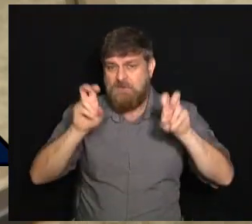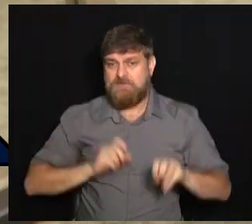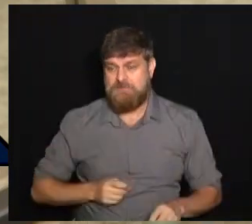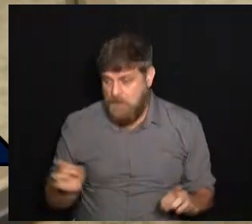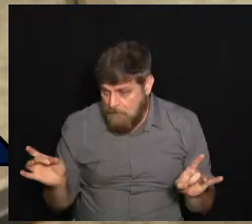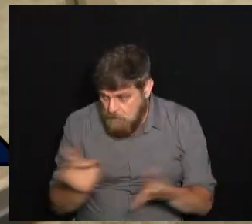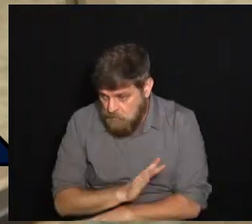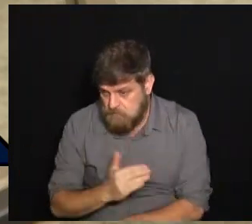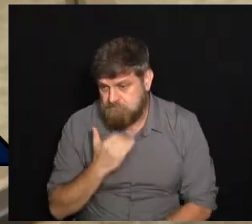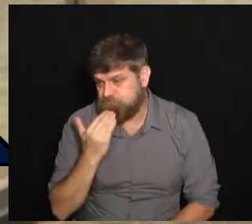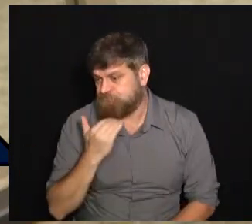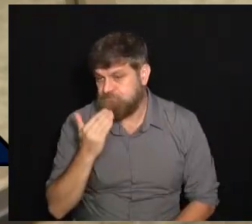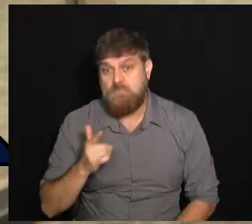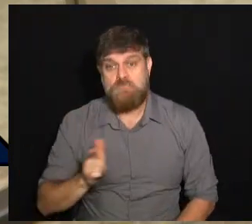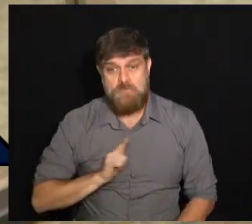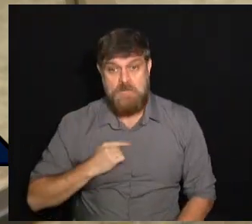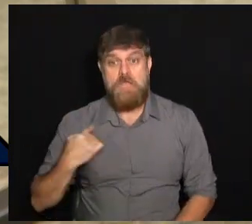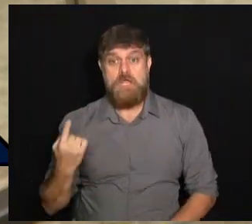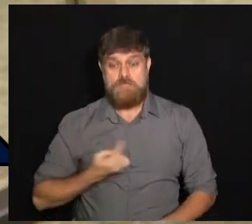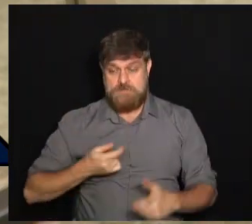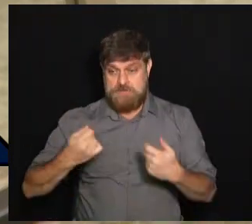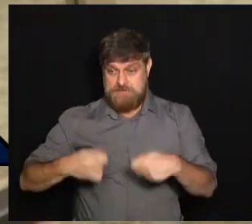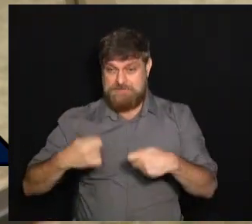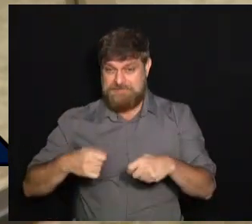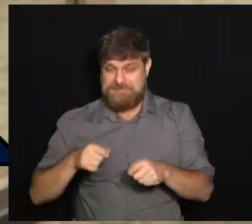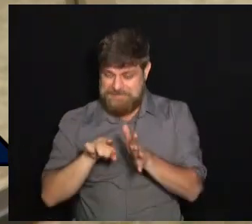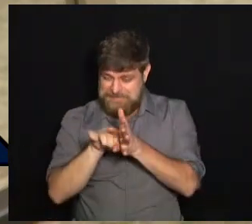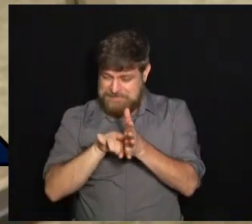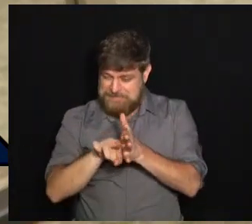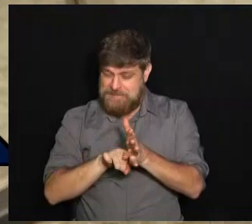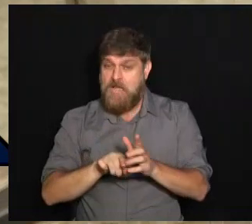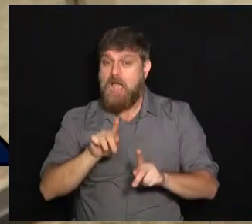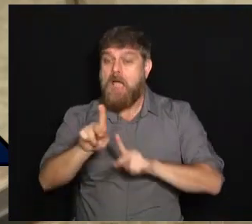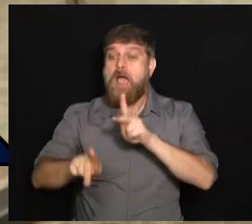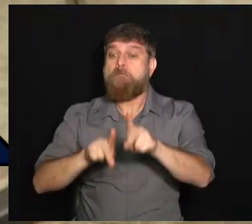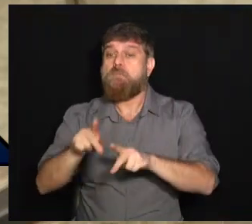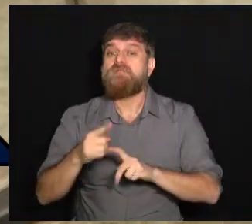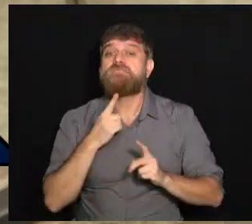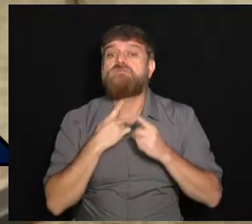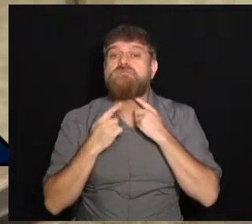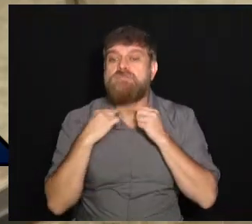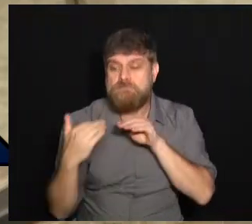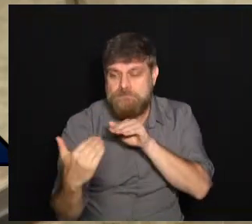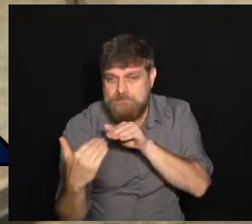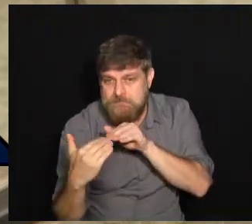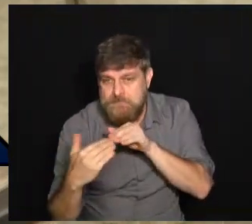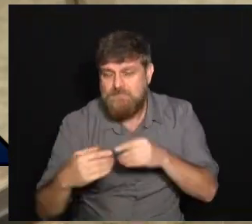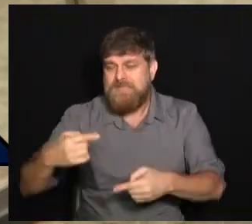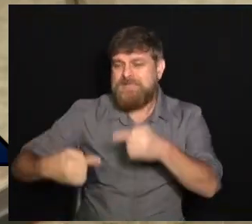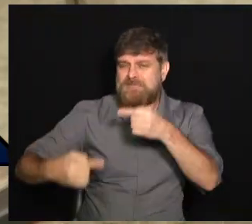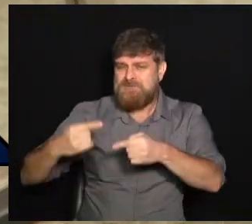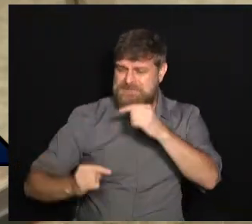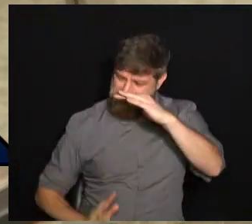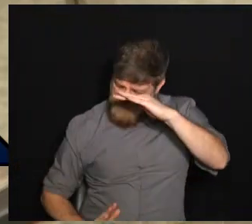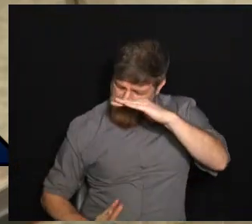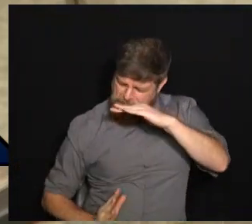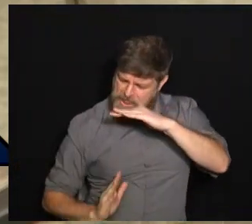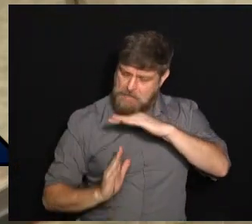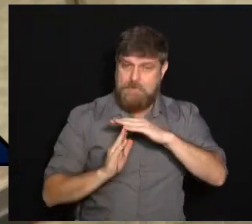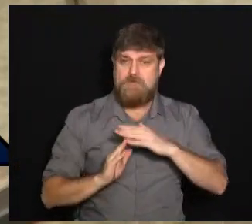esgota nunca. Nós temos que ver aquilo que a população deseja, vamos discutir ao extremo para